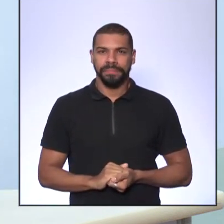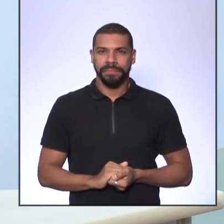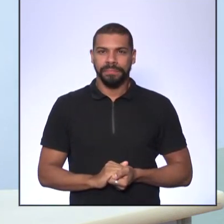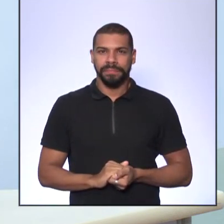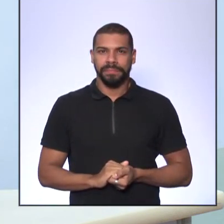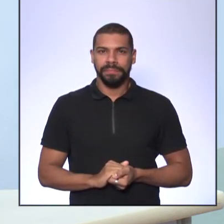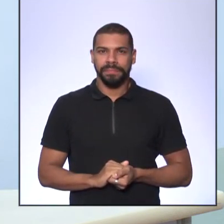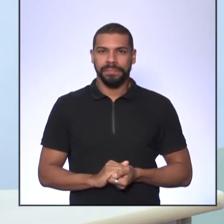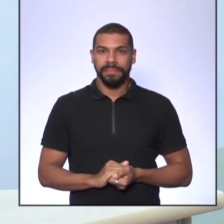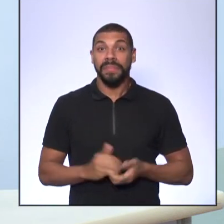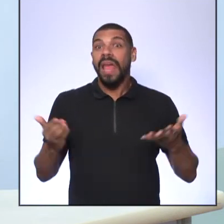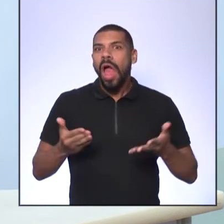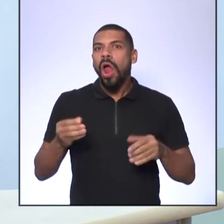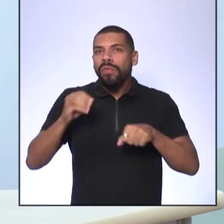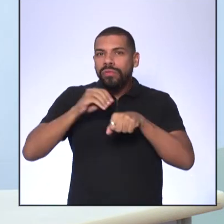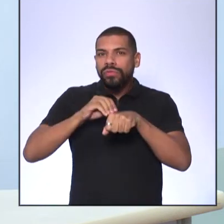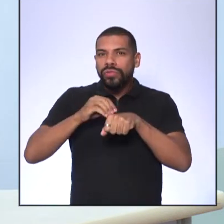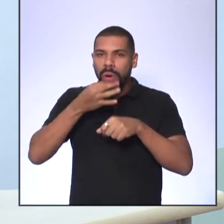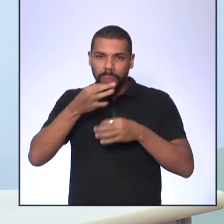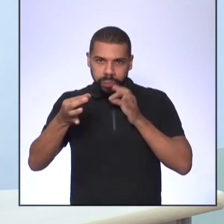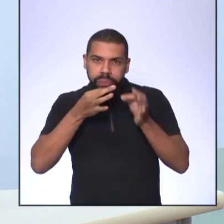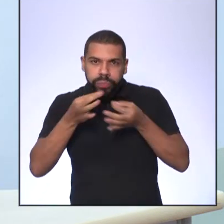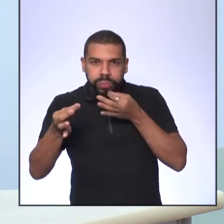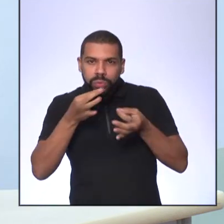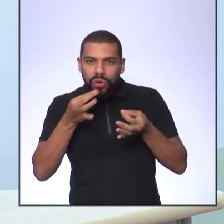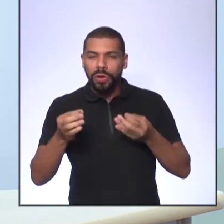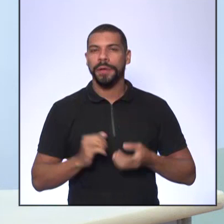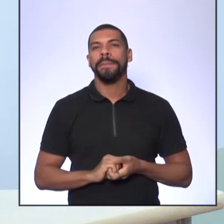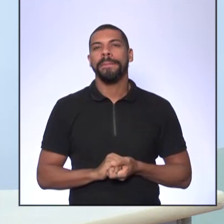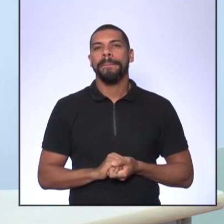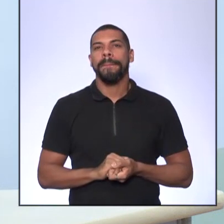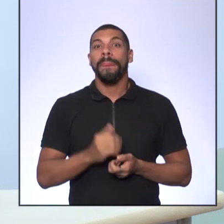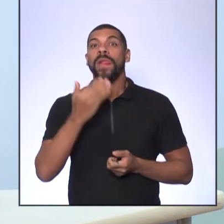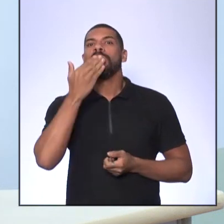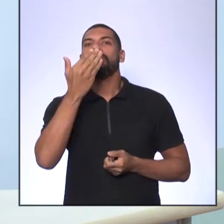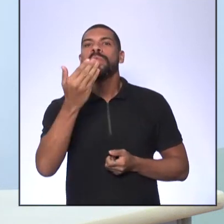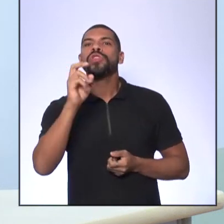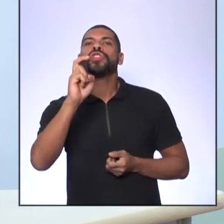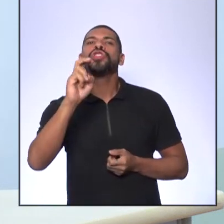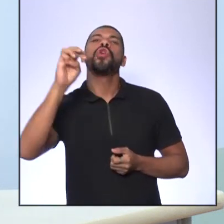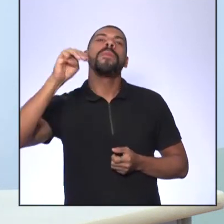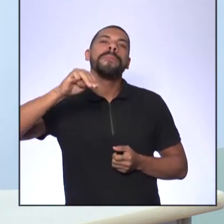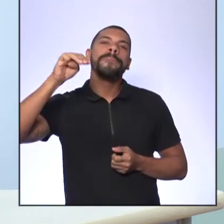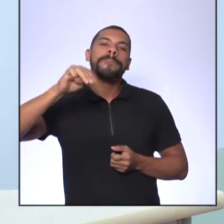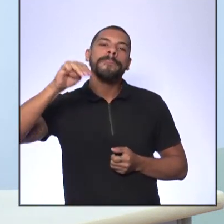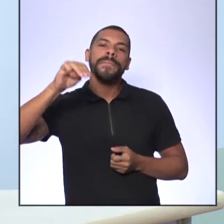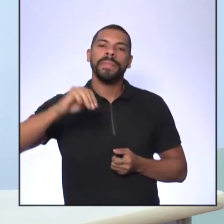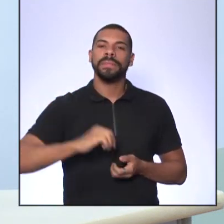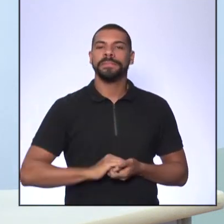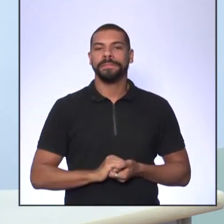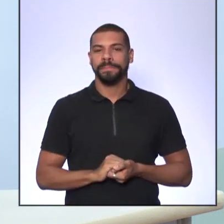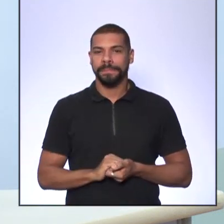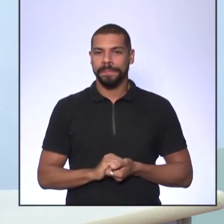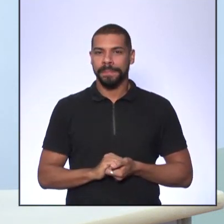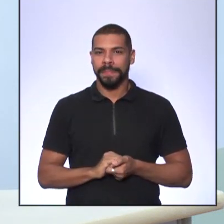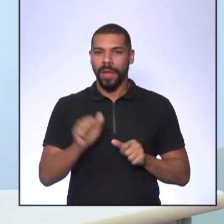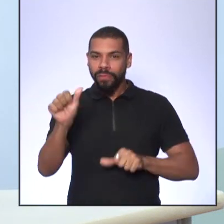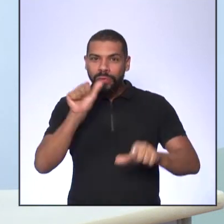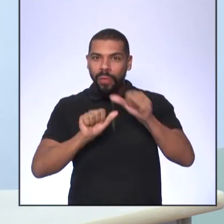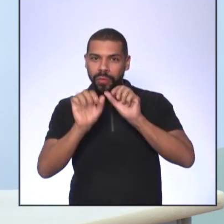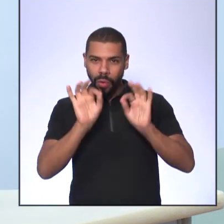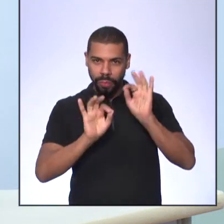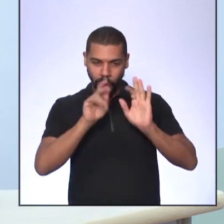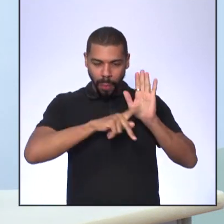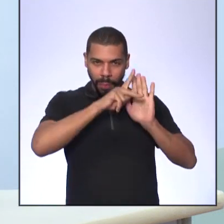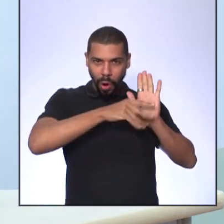Eu vou fazer uma sugestão para vocês. Vou dar 5 minutinhos, vou inverter aqui uma proposta, tá? Vou